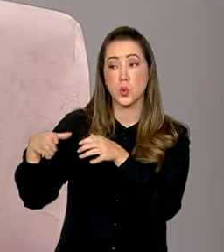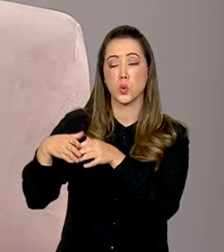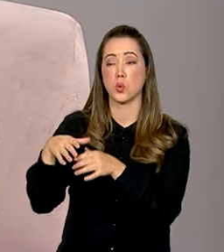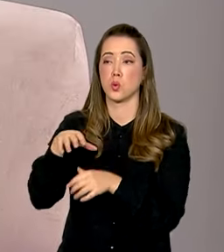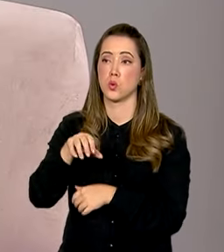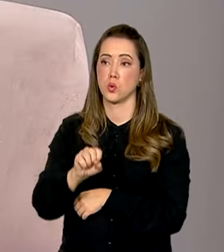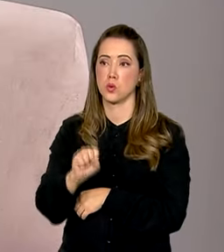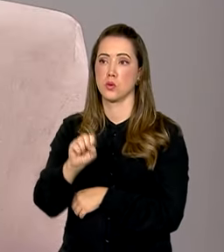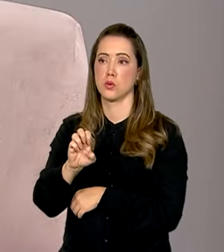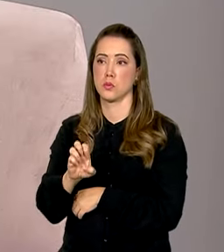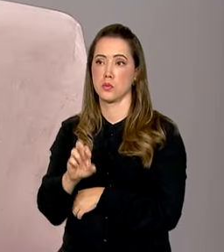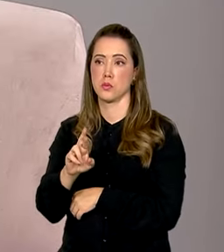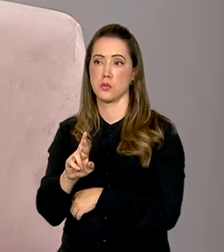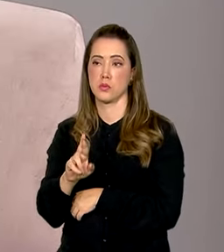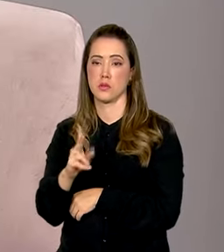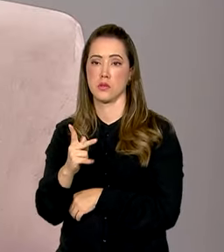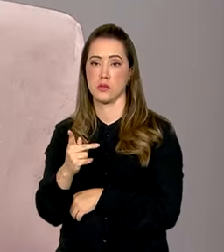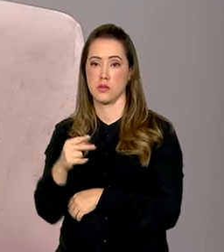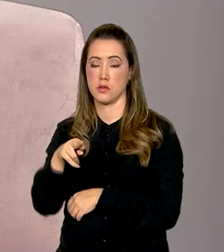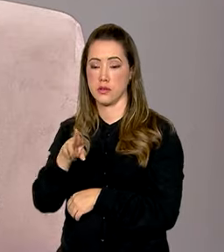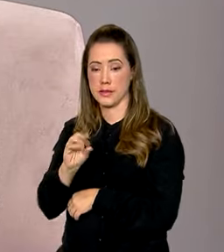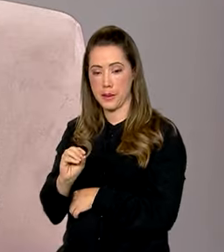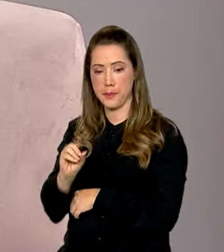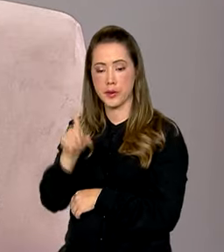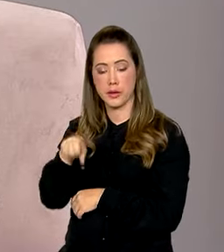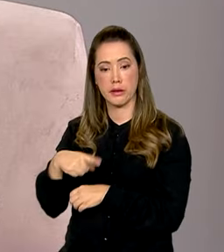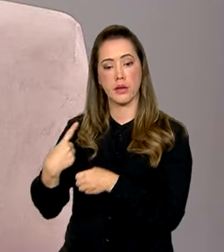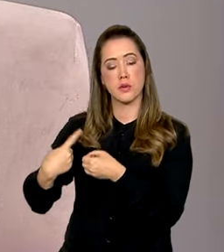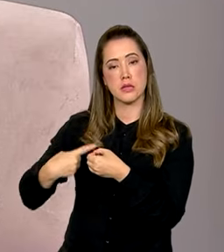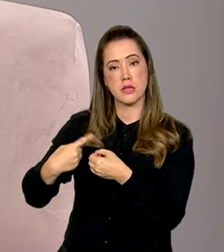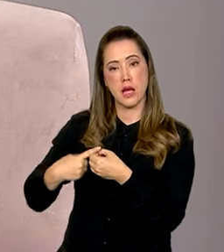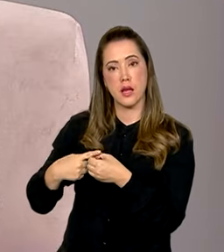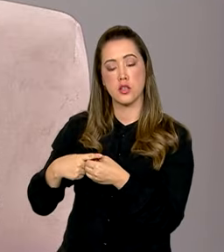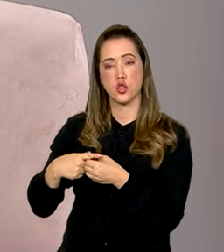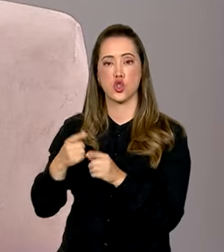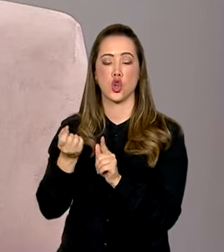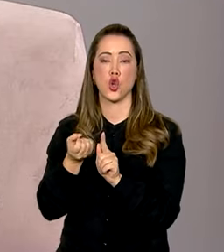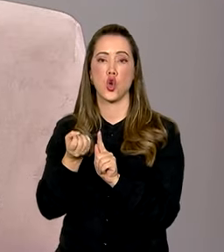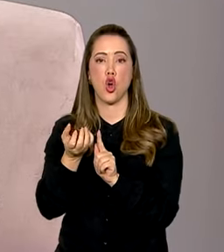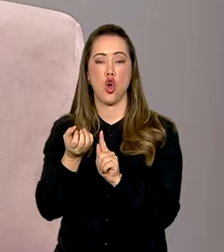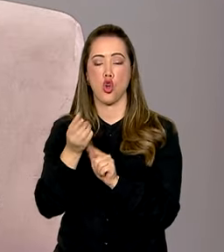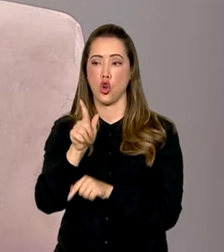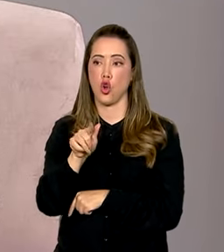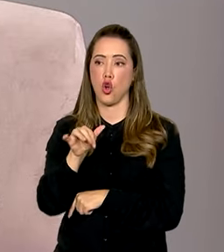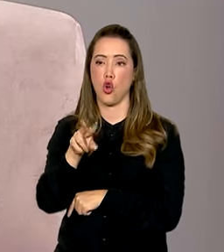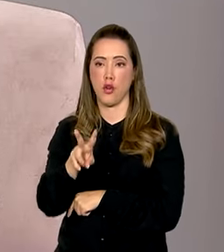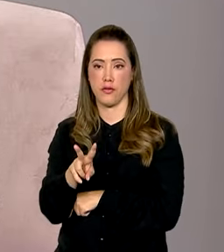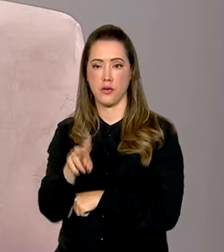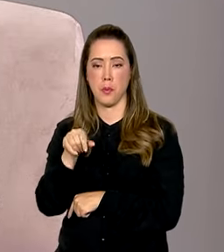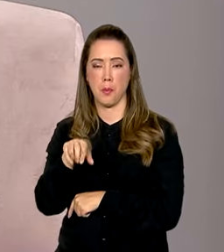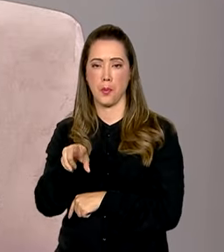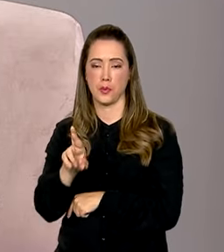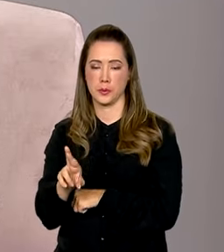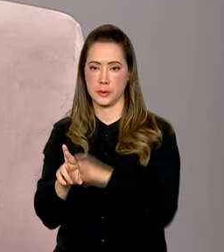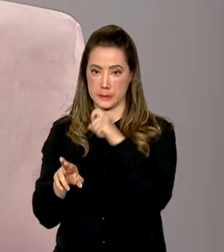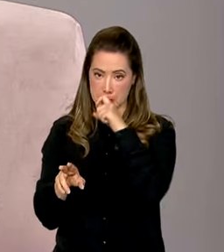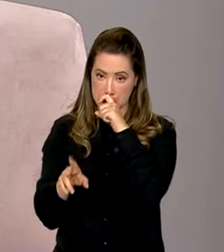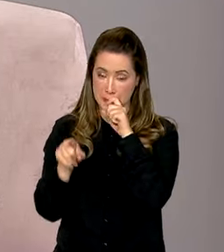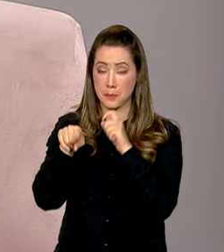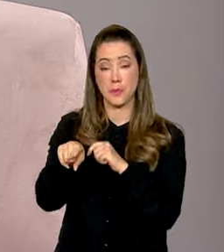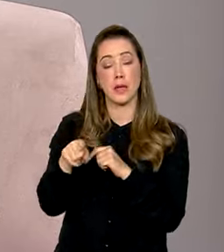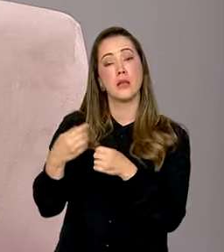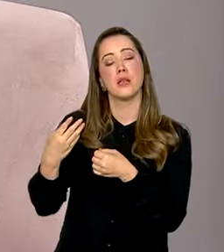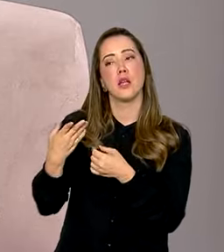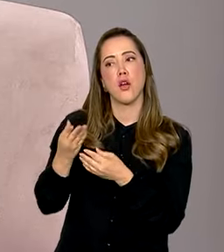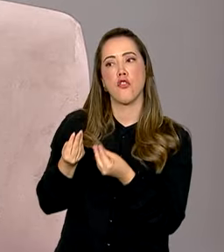chama bastante atenção, cidades.gov.br, um produto oferecido para municípios que querem promover essa transformação